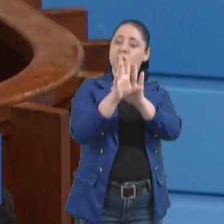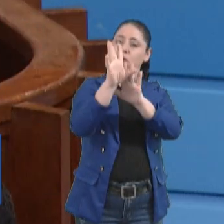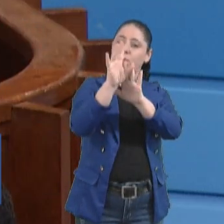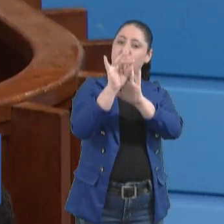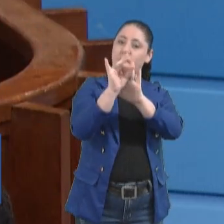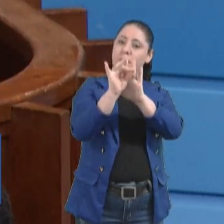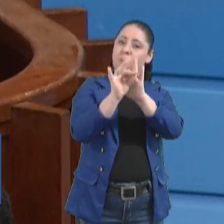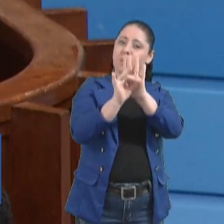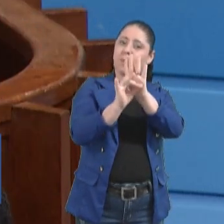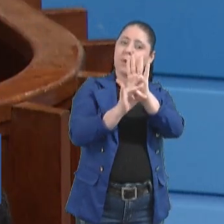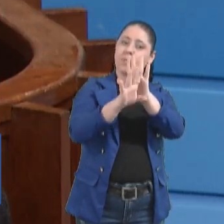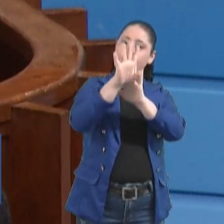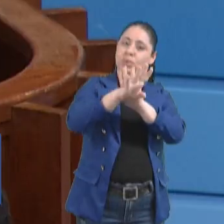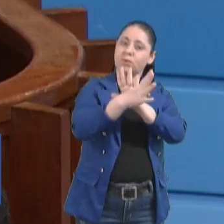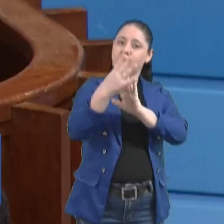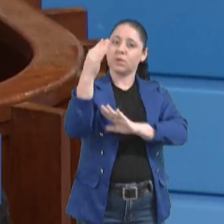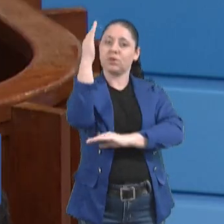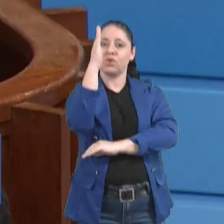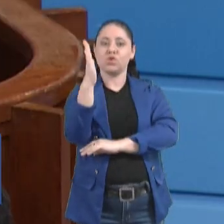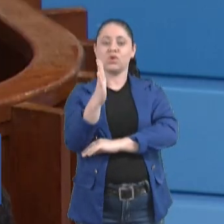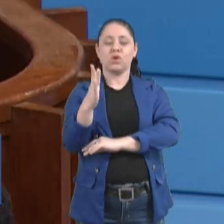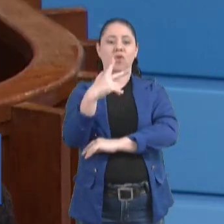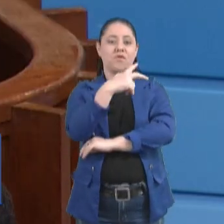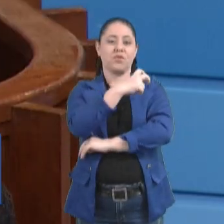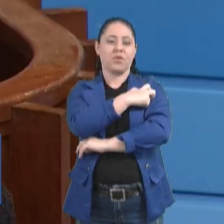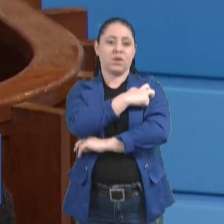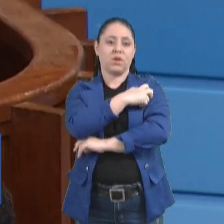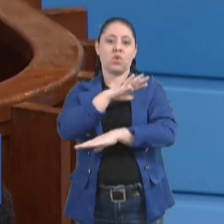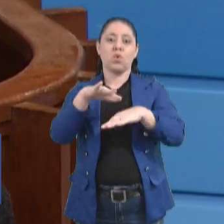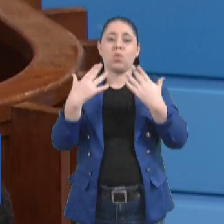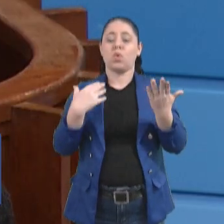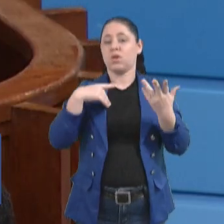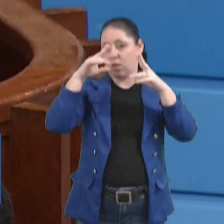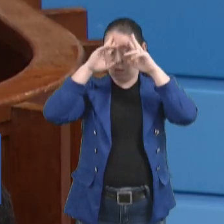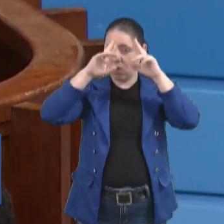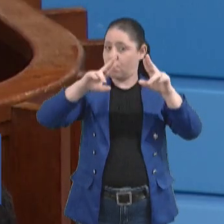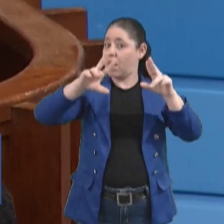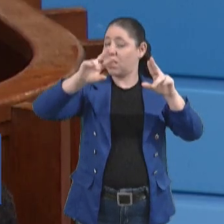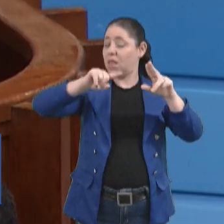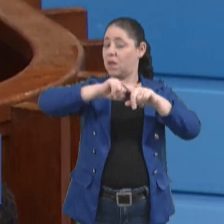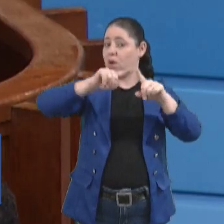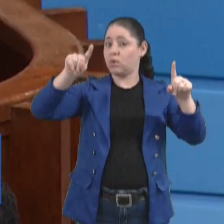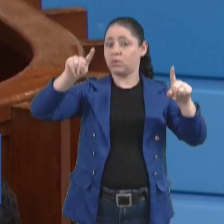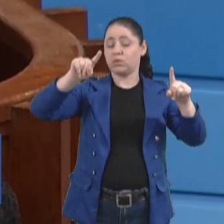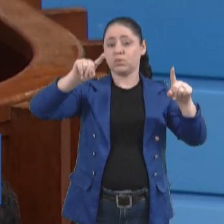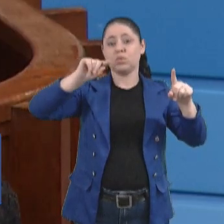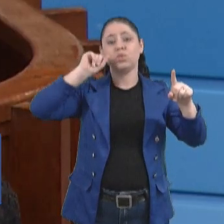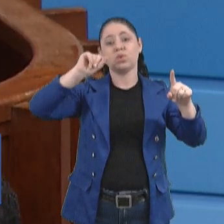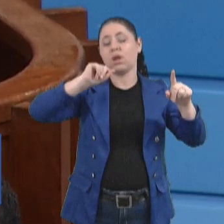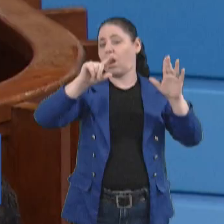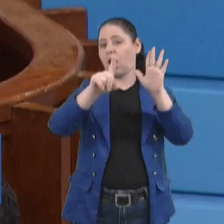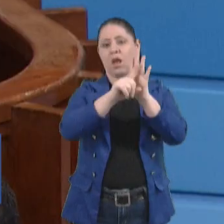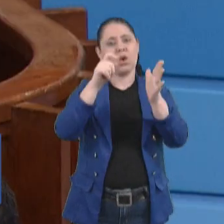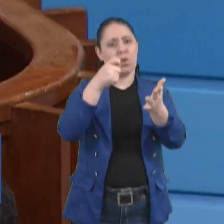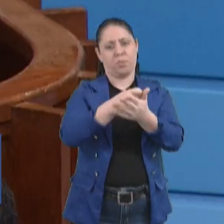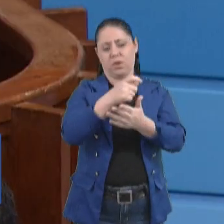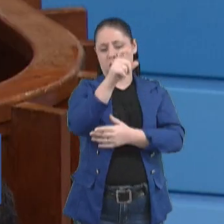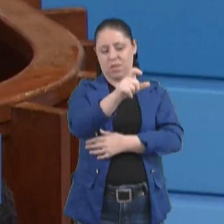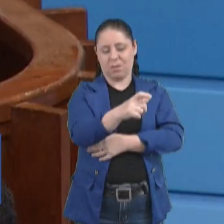estabeleceu o Programa Nacional de Imunização, e quando não respeitado, senhor presidente. Então, não há lei que